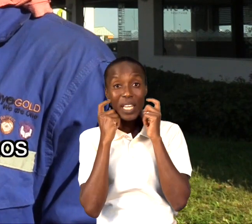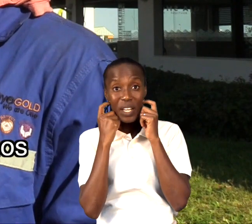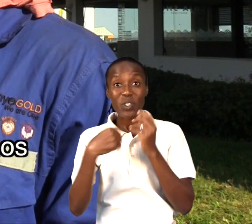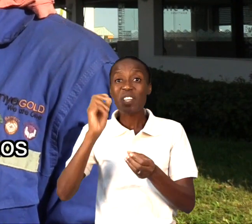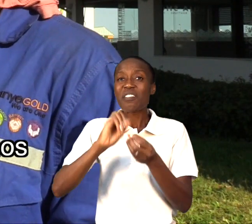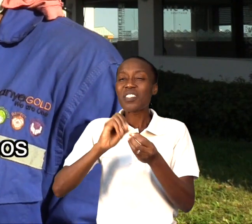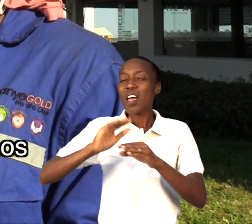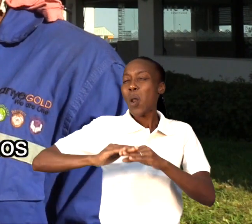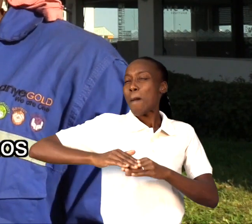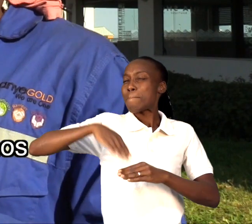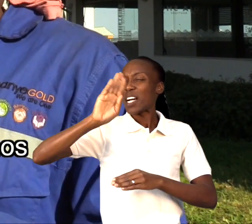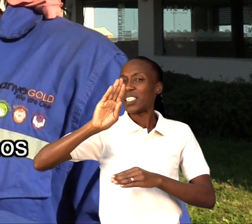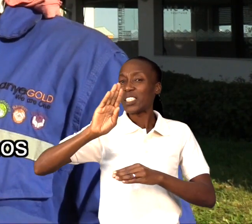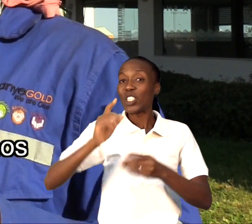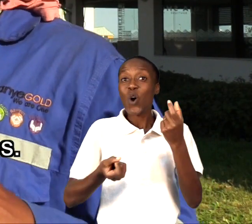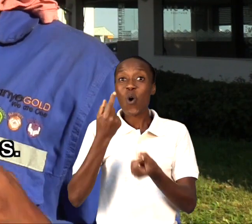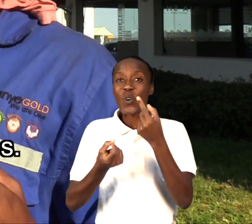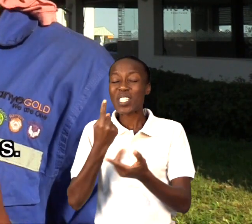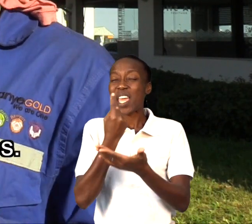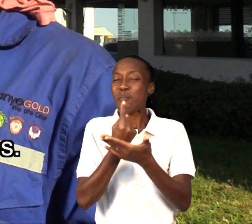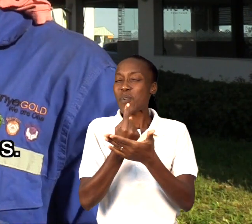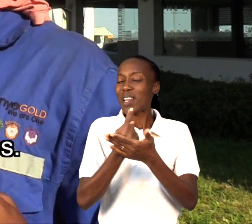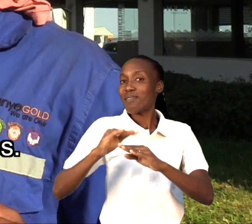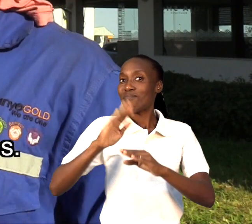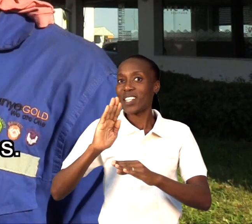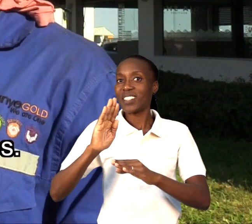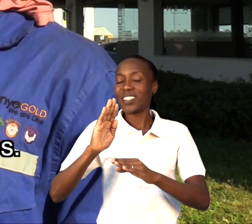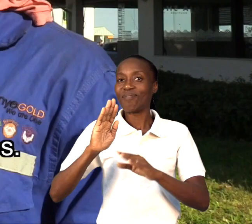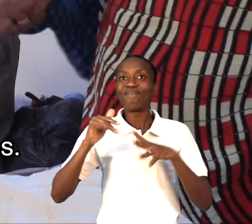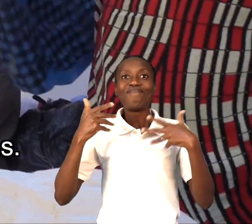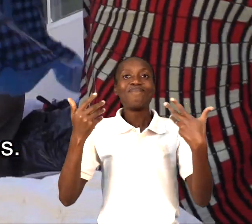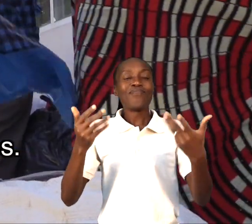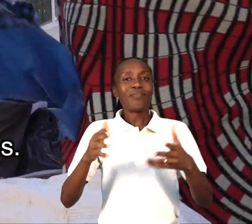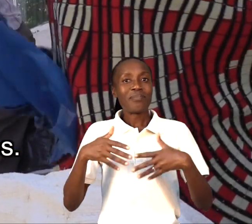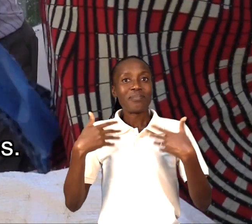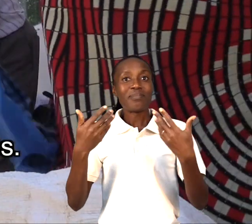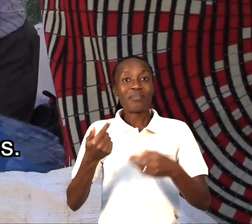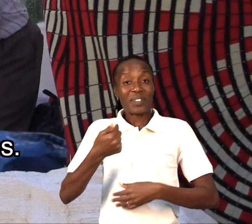os moçambicanos fizeram a maior revolução solidária de todos os tempos.